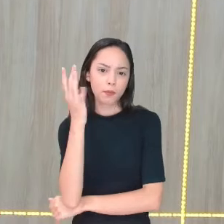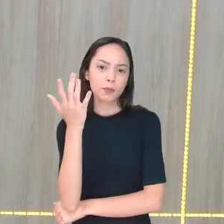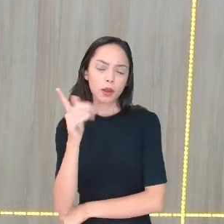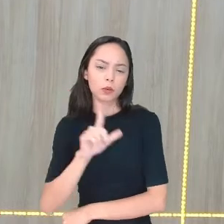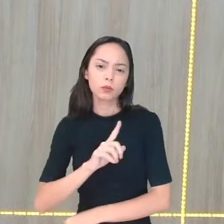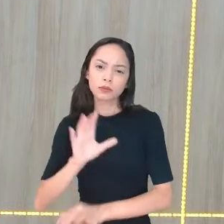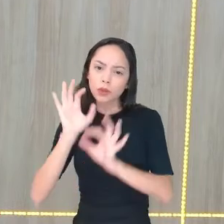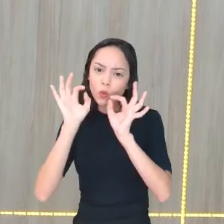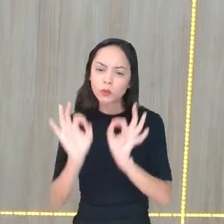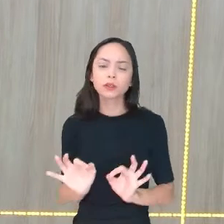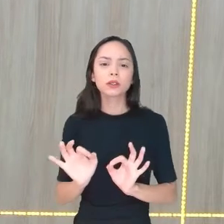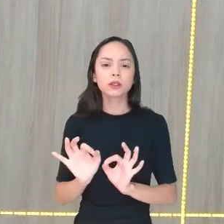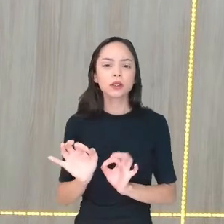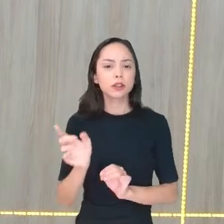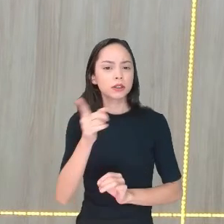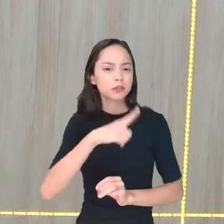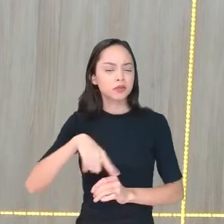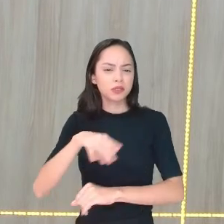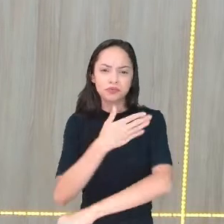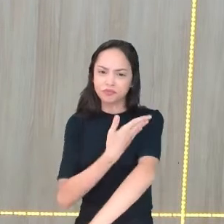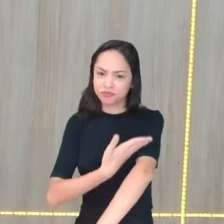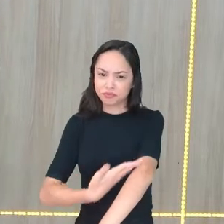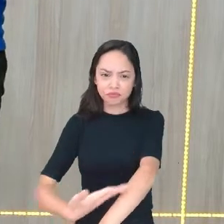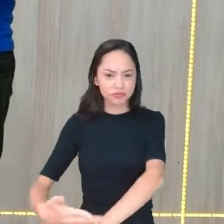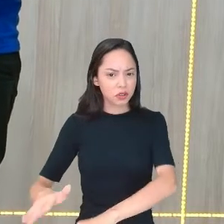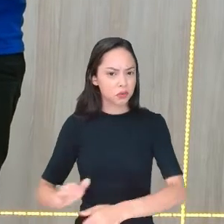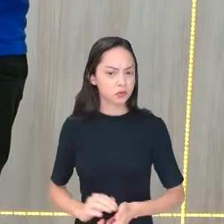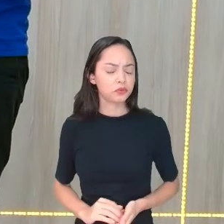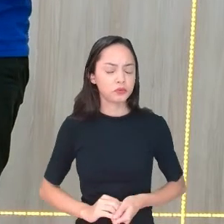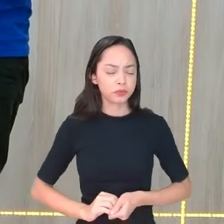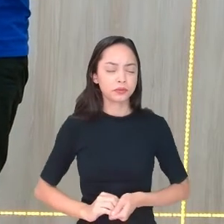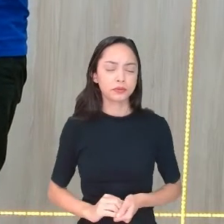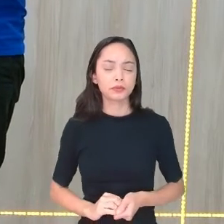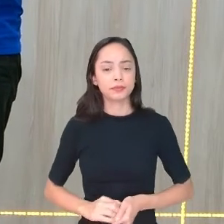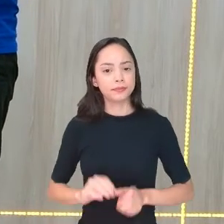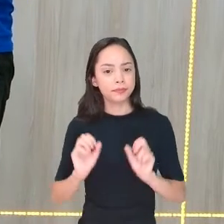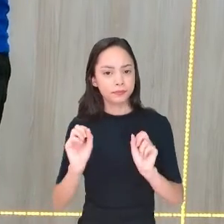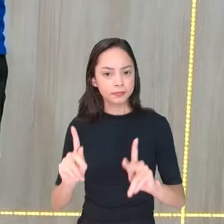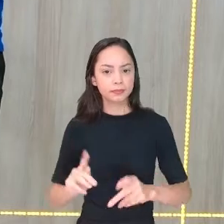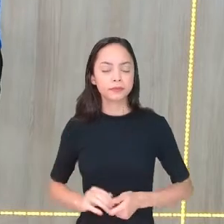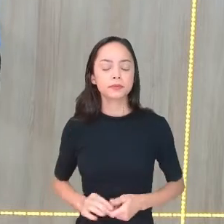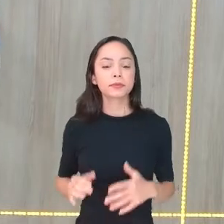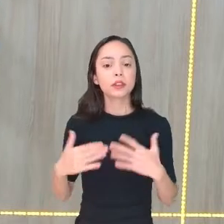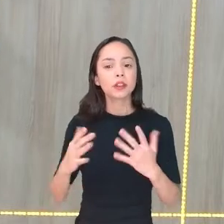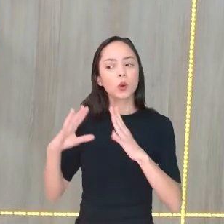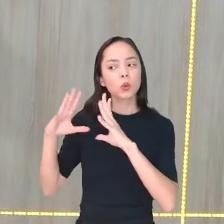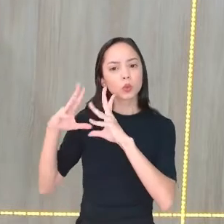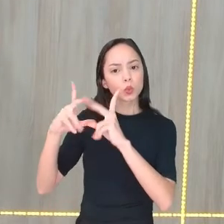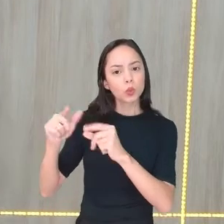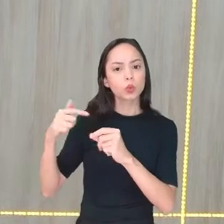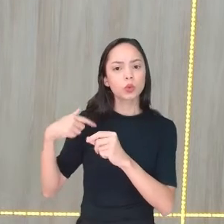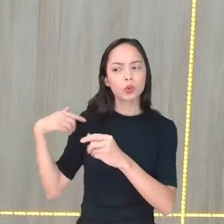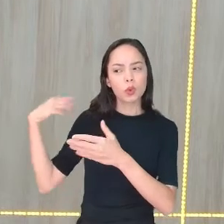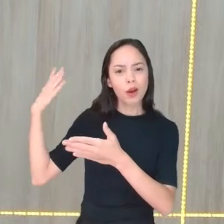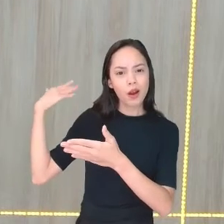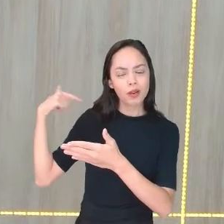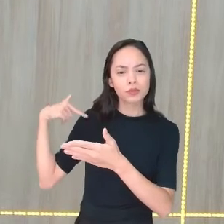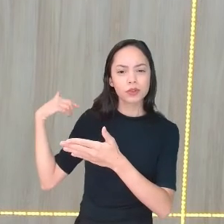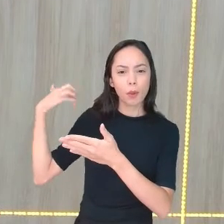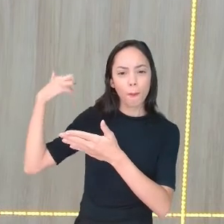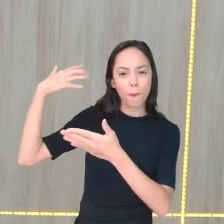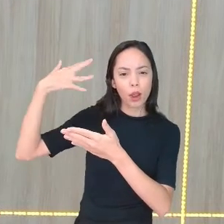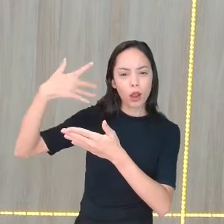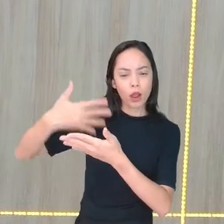vocês são bem aptos a isso, bem aptas também, ok? Então veja, tudo que eu expliquei antes é o que está aqui